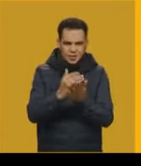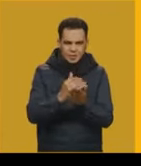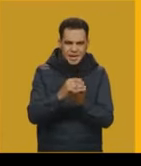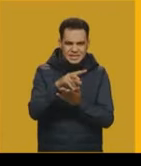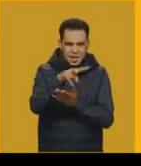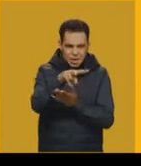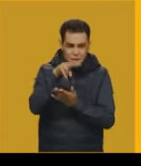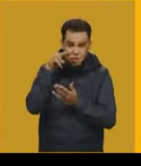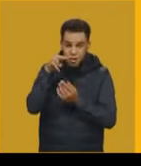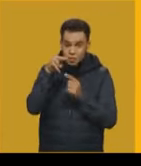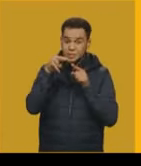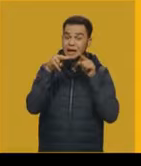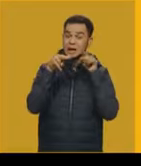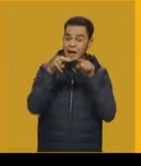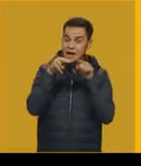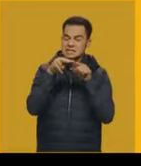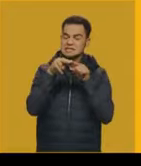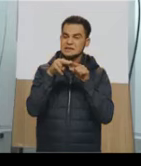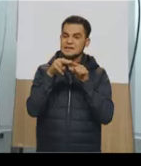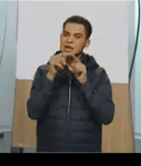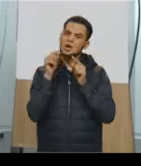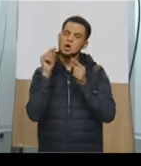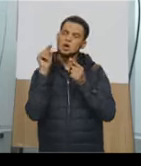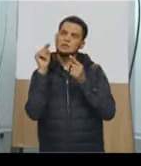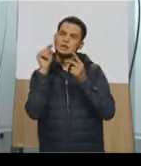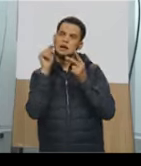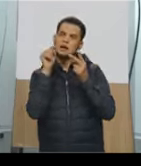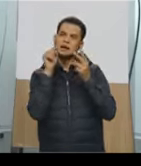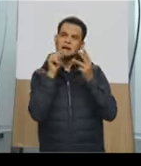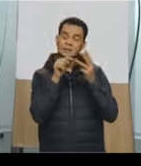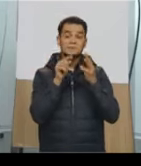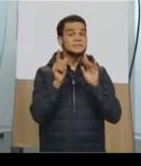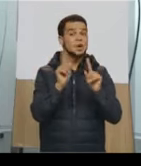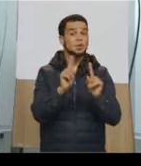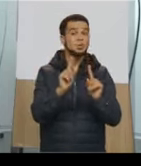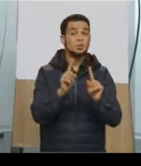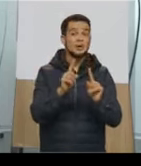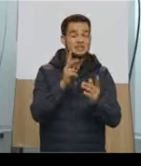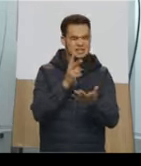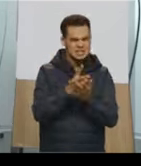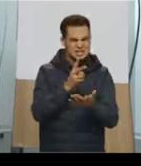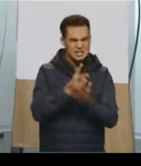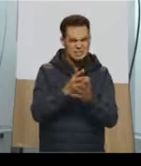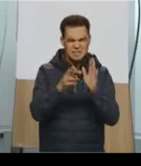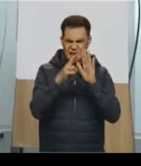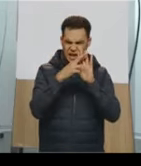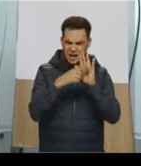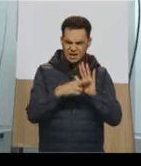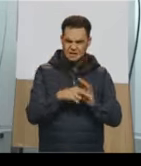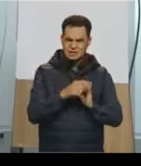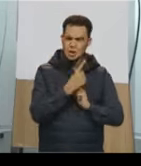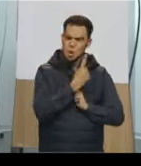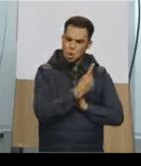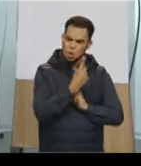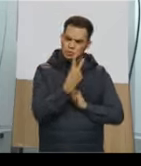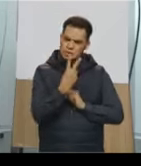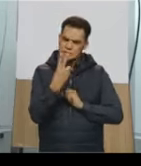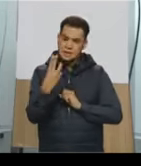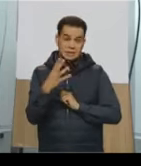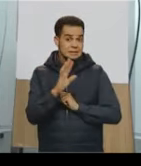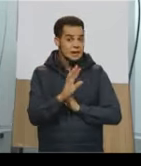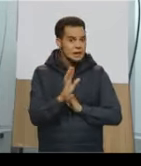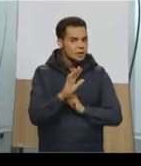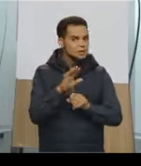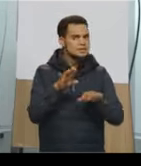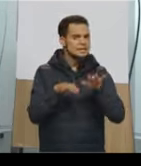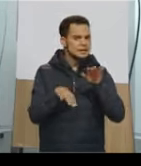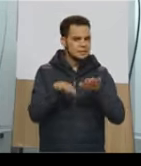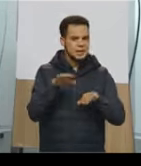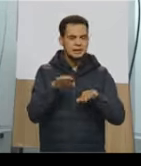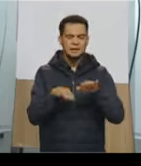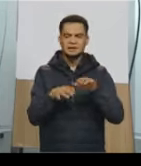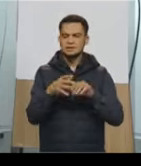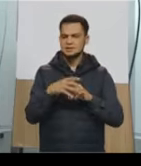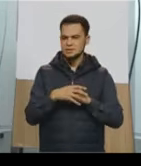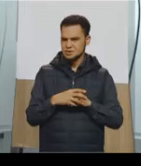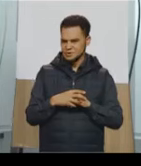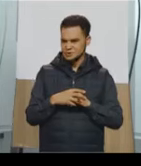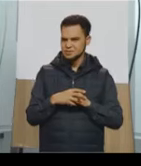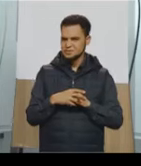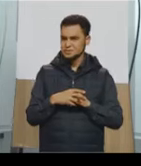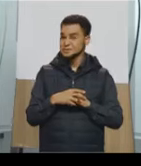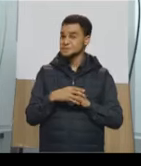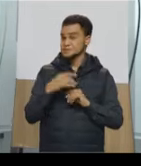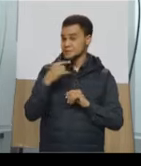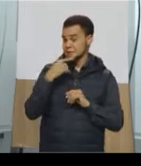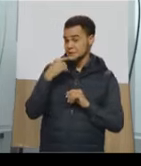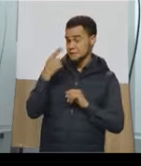numeração que você está acostumado a fazer da esquerda para a direita. Bom, Se ele está no carbono 1, começando no carbono